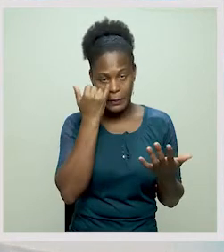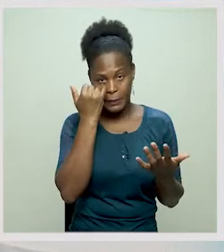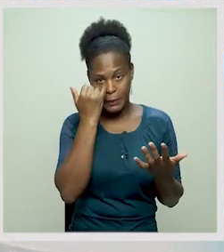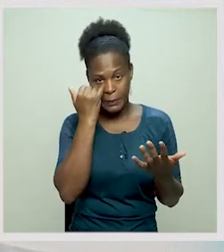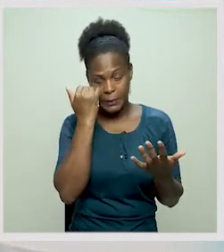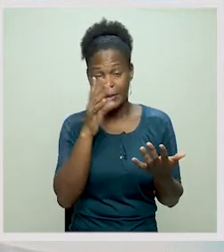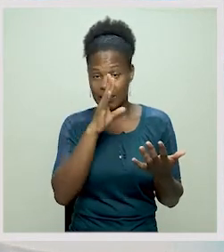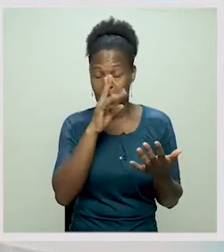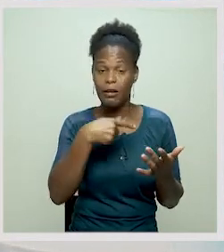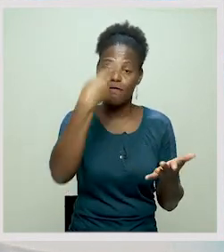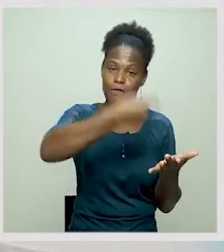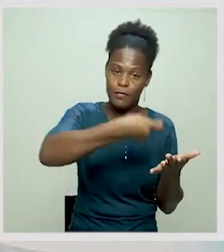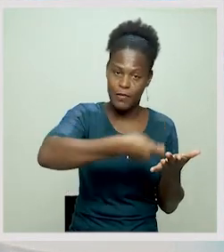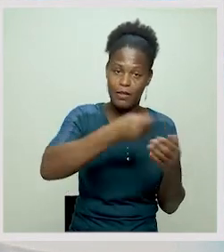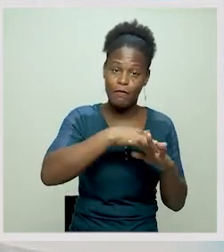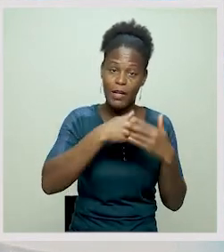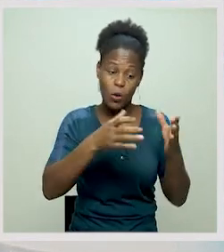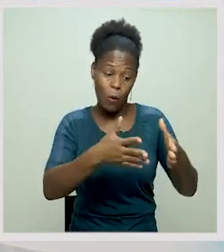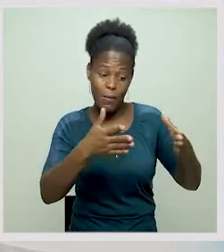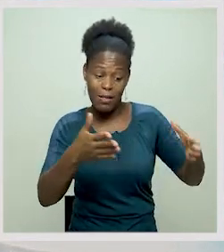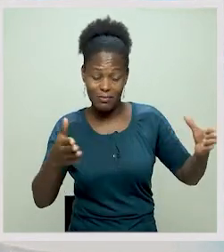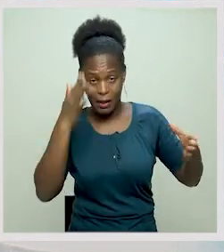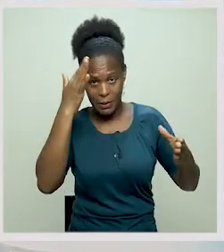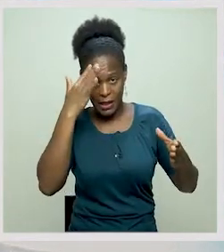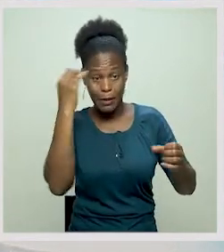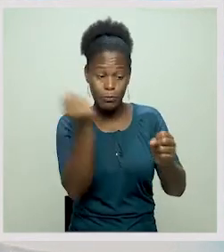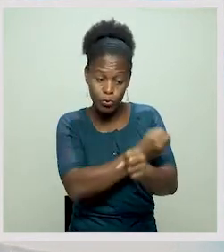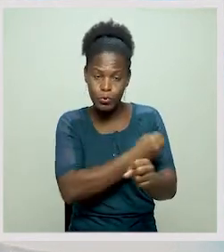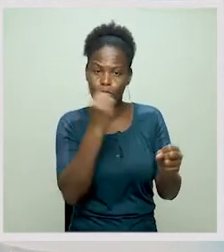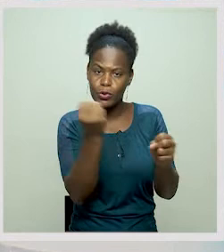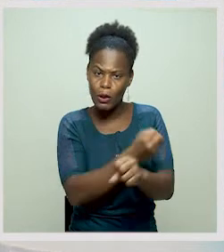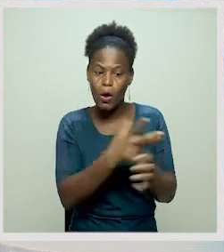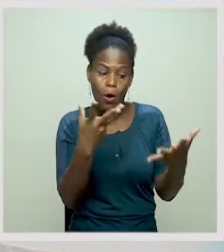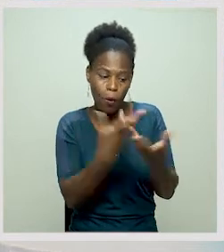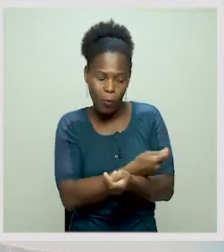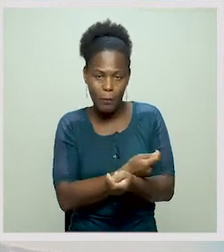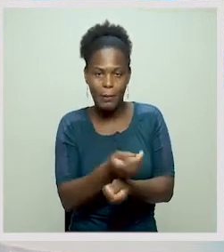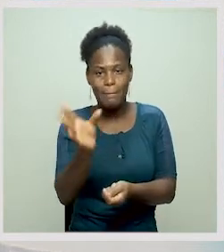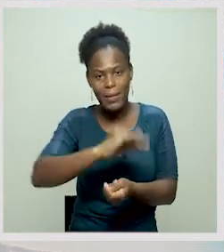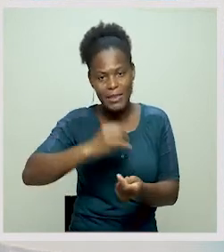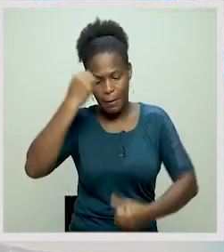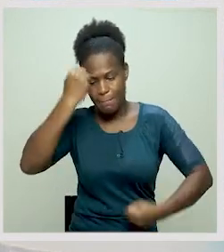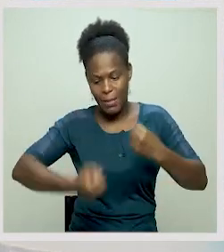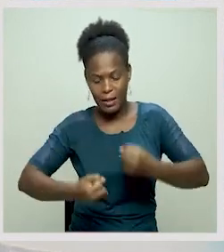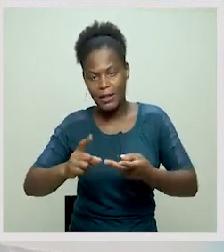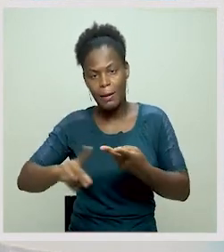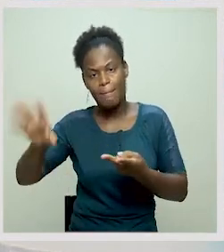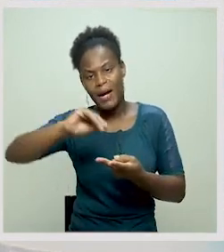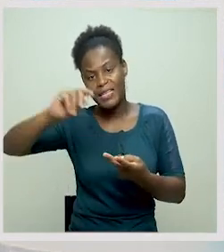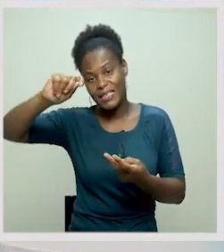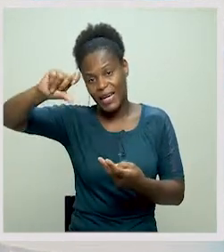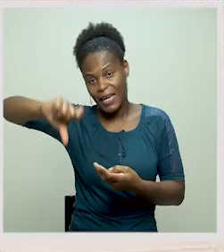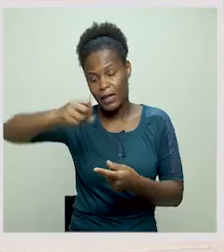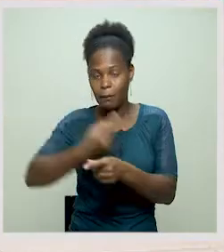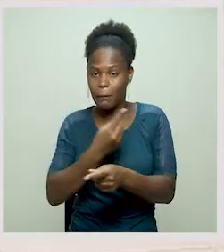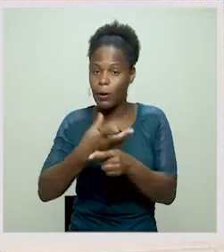para aumentar a capacidade produtiva, comprando mais máquinas, mais